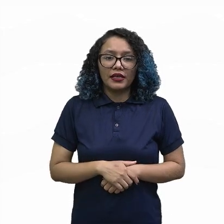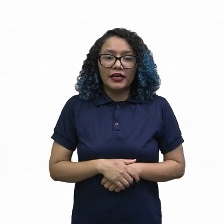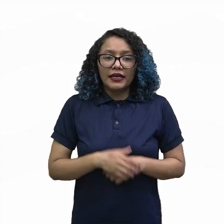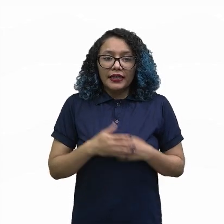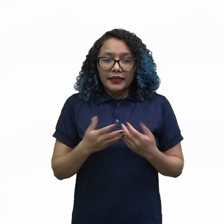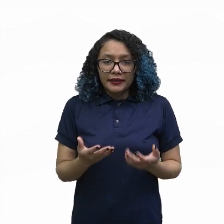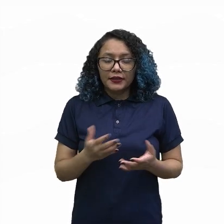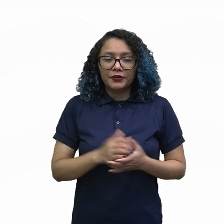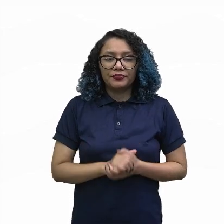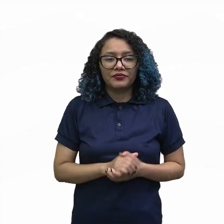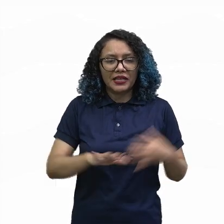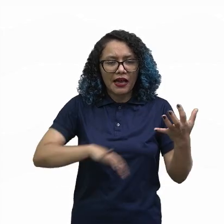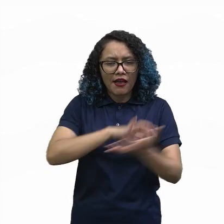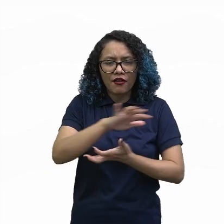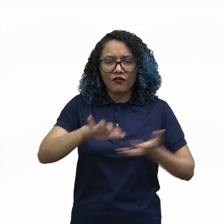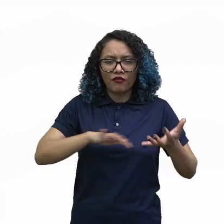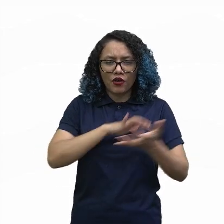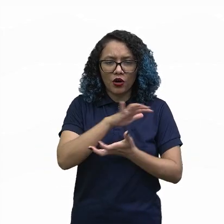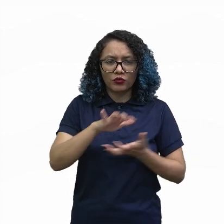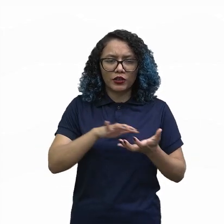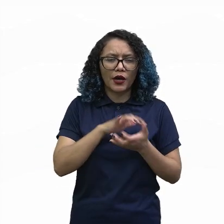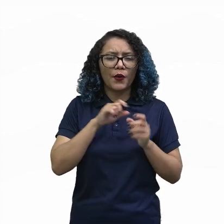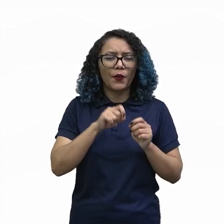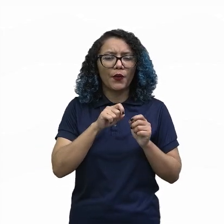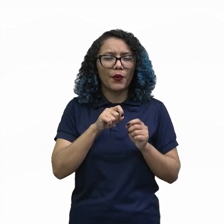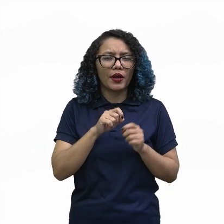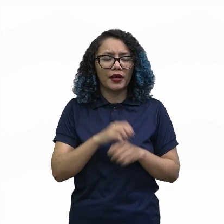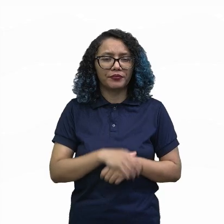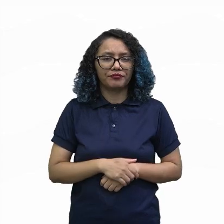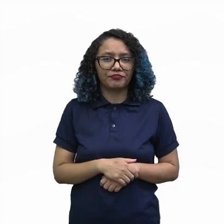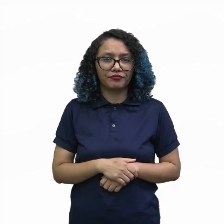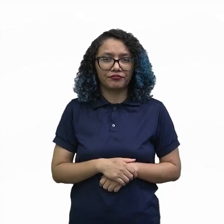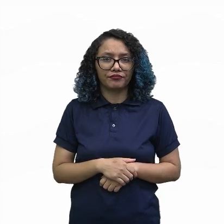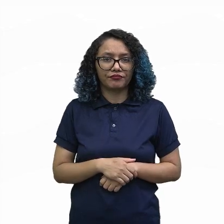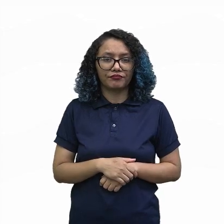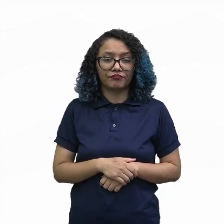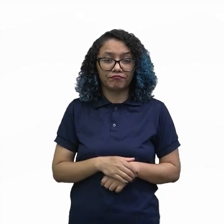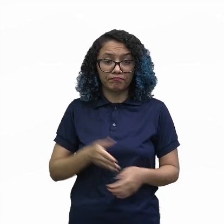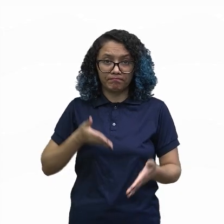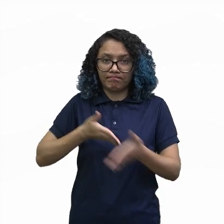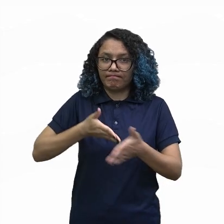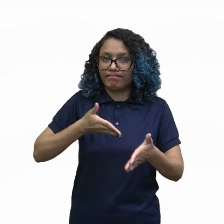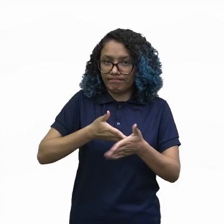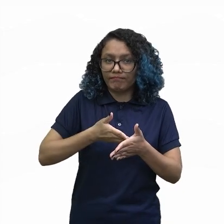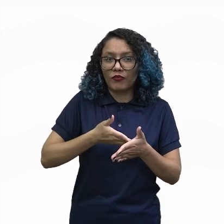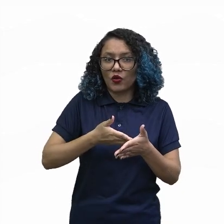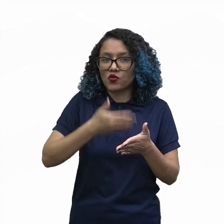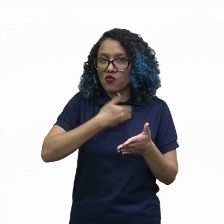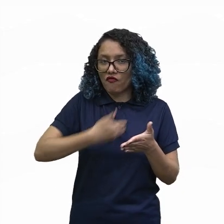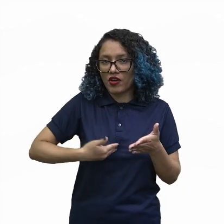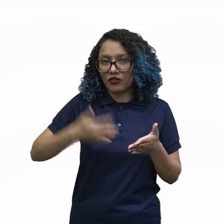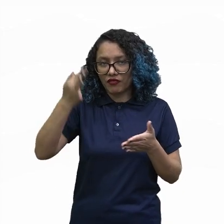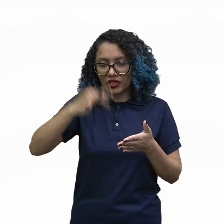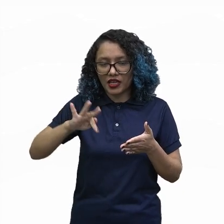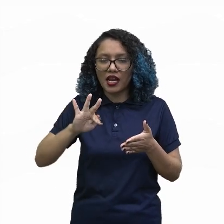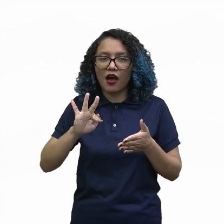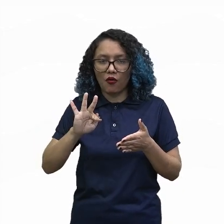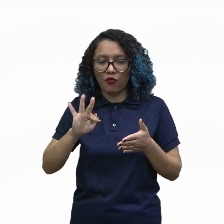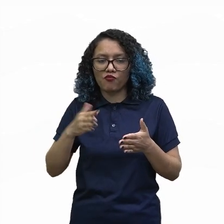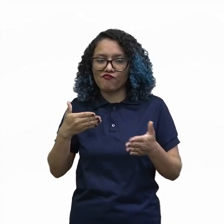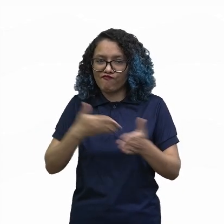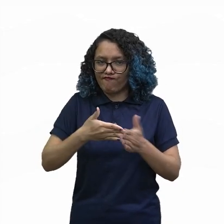ela foi impedida ali, né, em São Paulo. As forças federais conseguiram suplantar